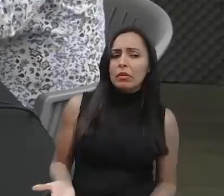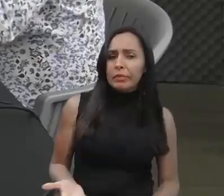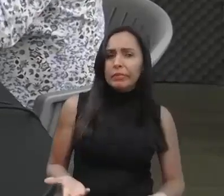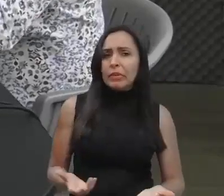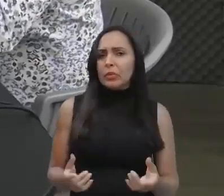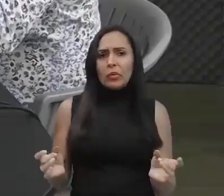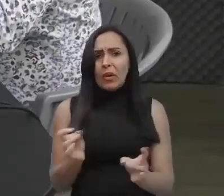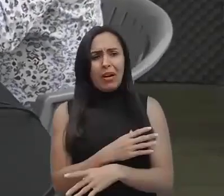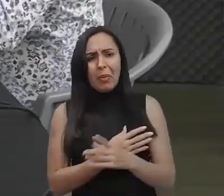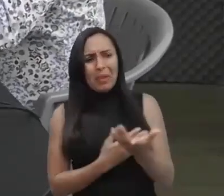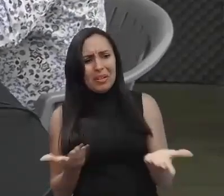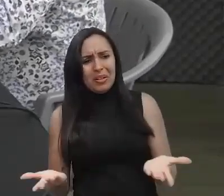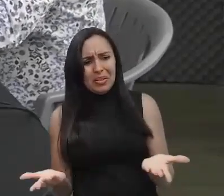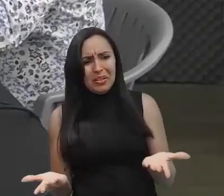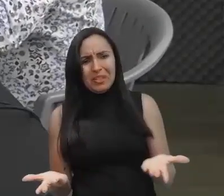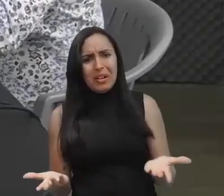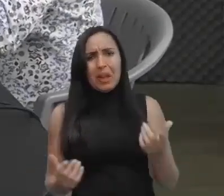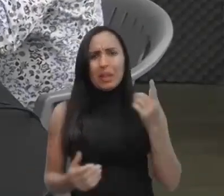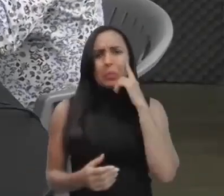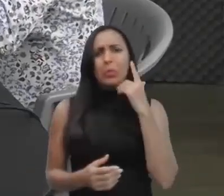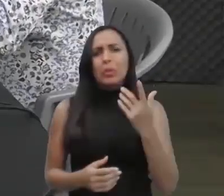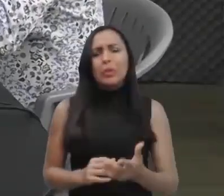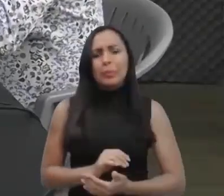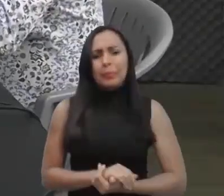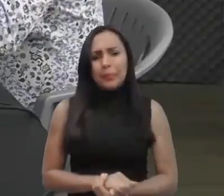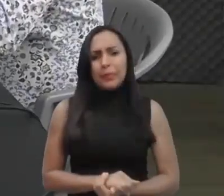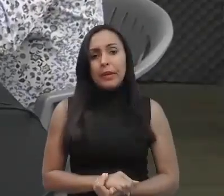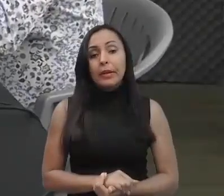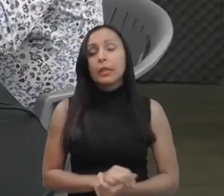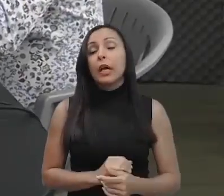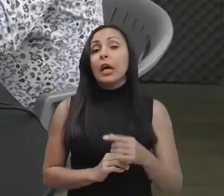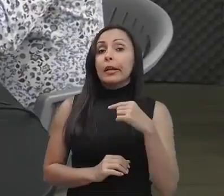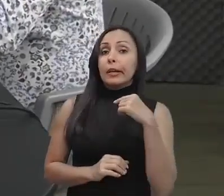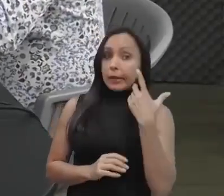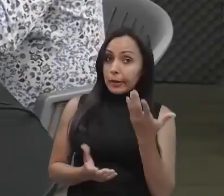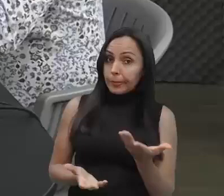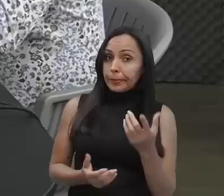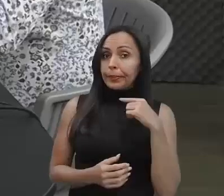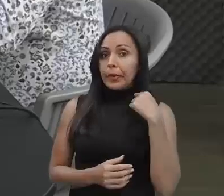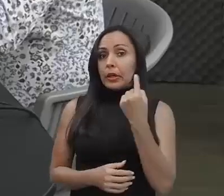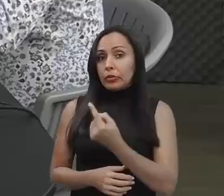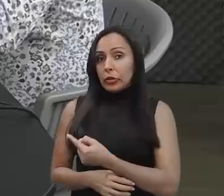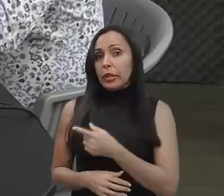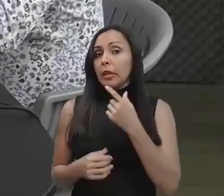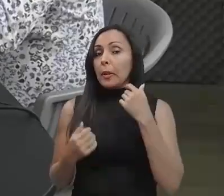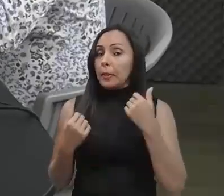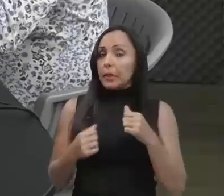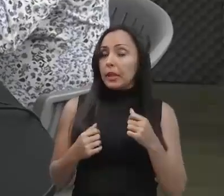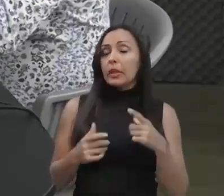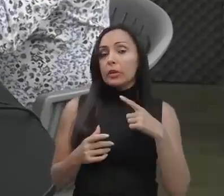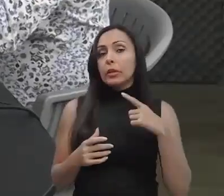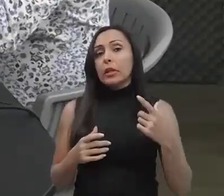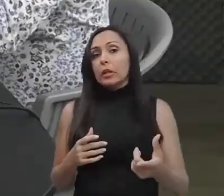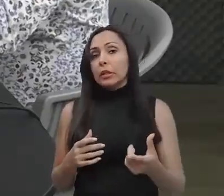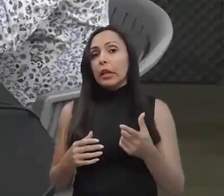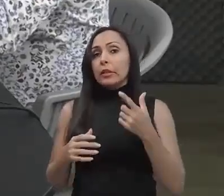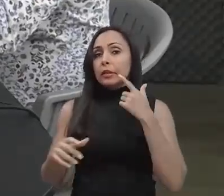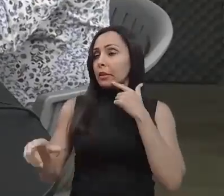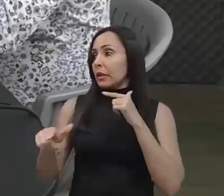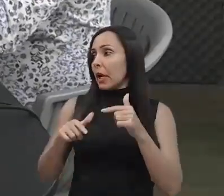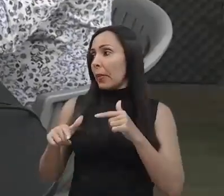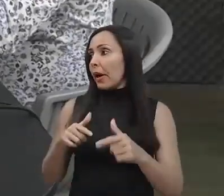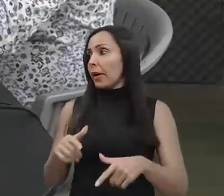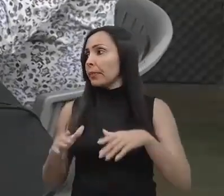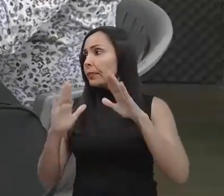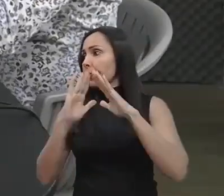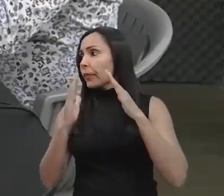nunca fake News né porque não não tem jeito né é a gente tem tem muitos trabalhos muitas eletivas em escolas da gente sobre